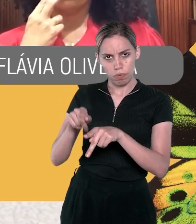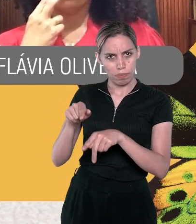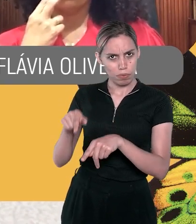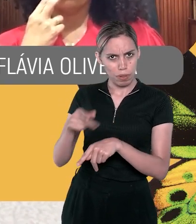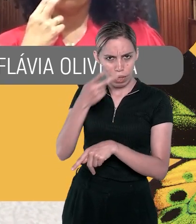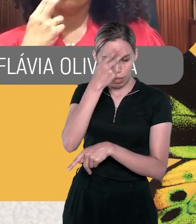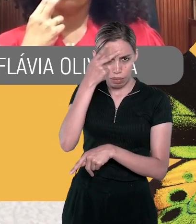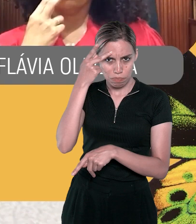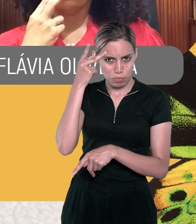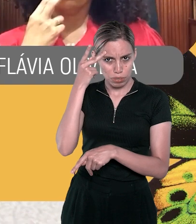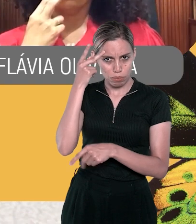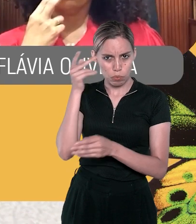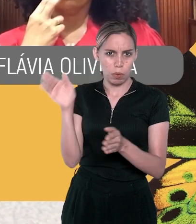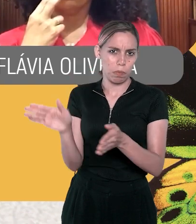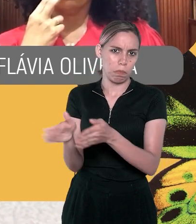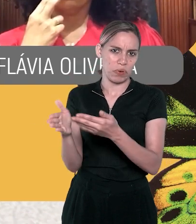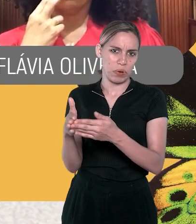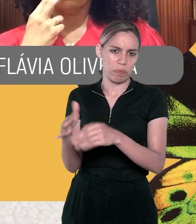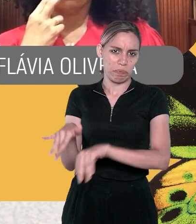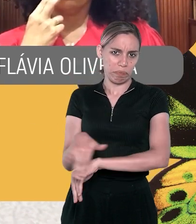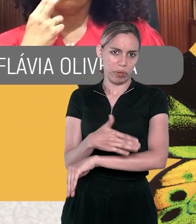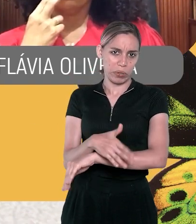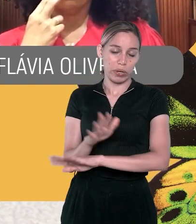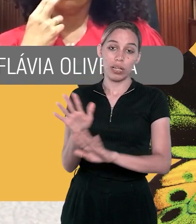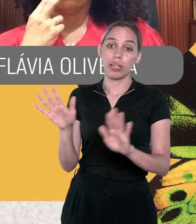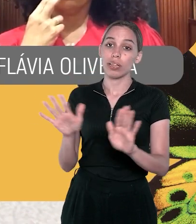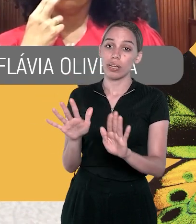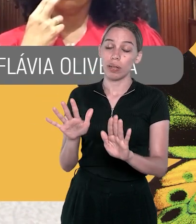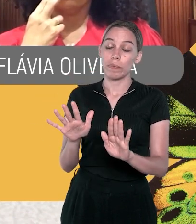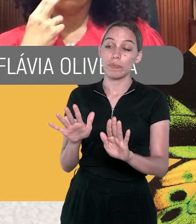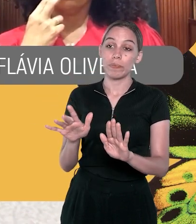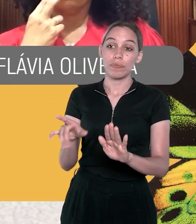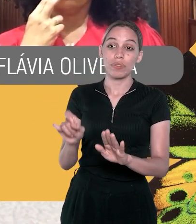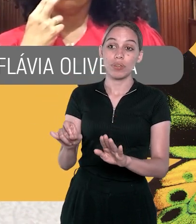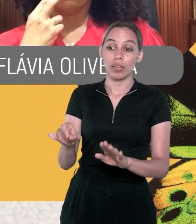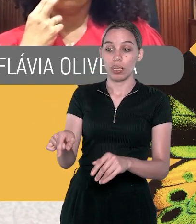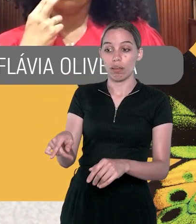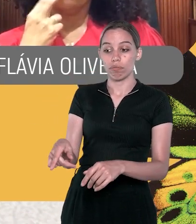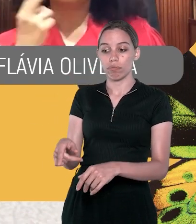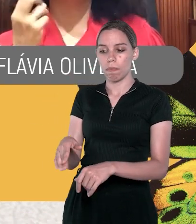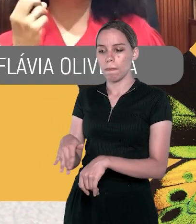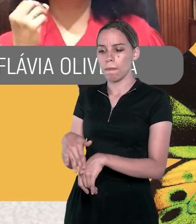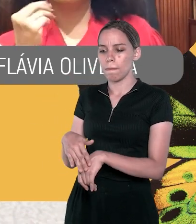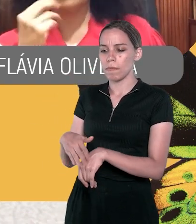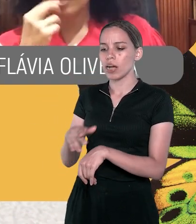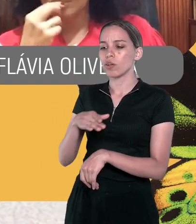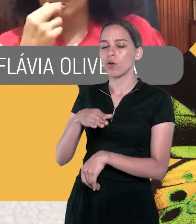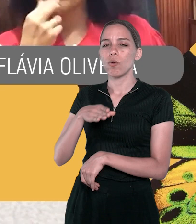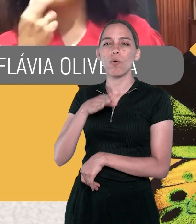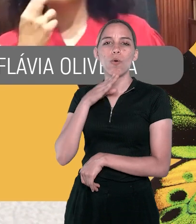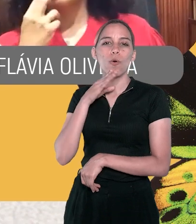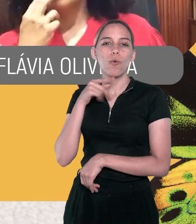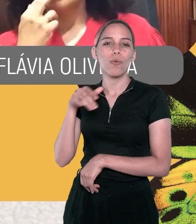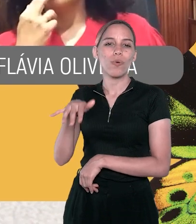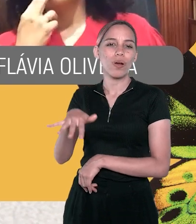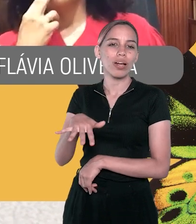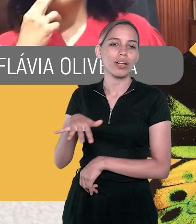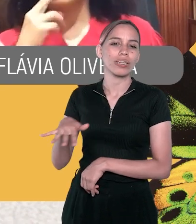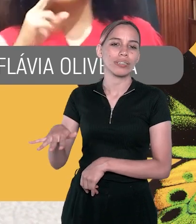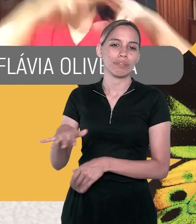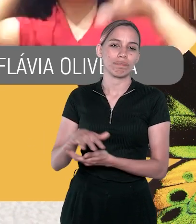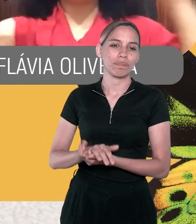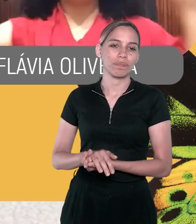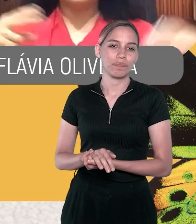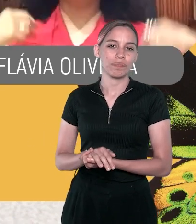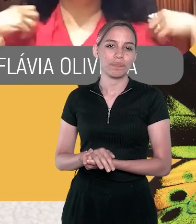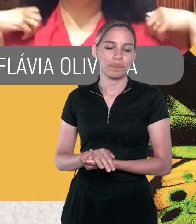rua, dos outros, e passa a ser o quê? O mais visto, o mais apreciado, né? Quer dizer, o popular